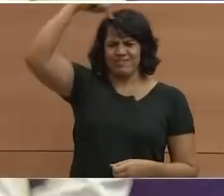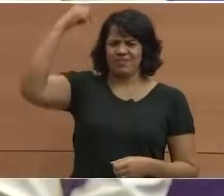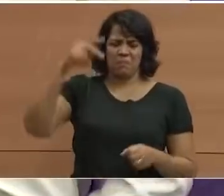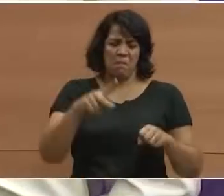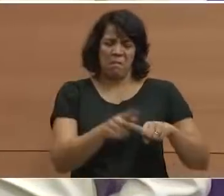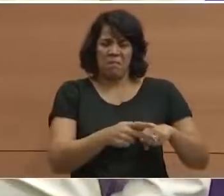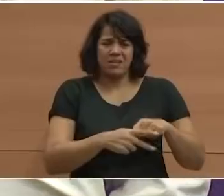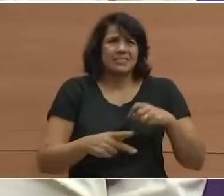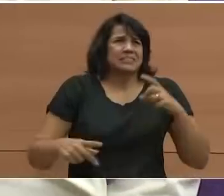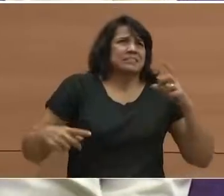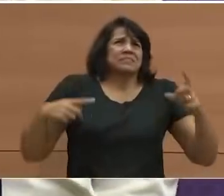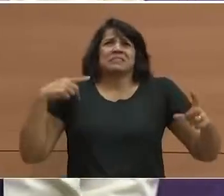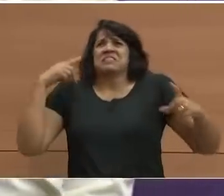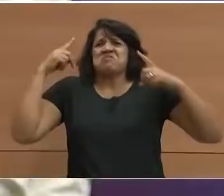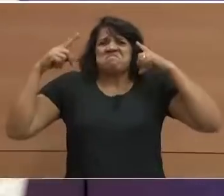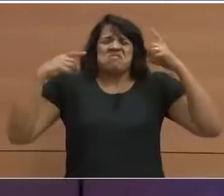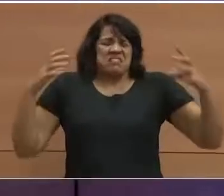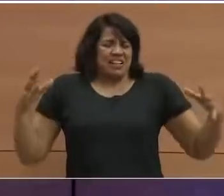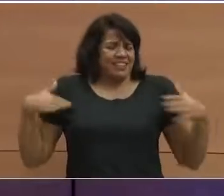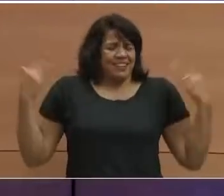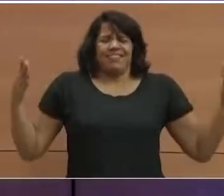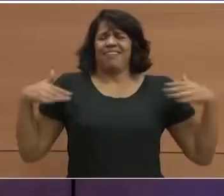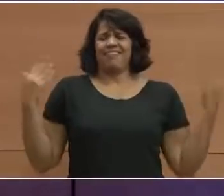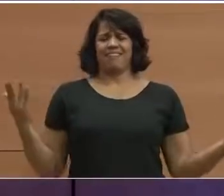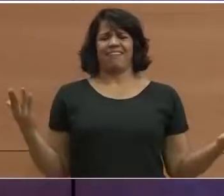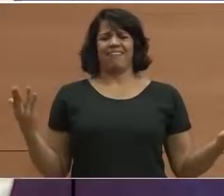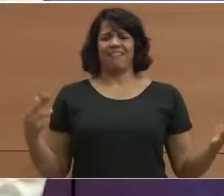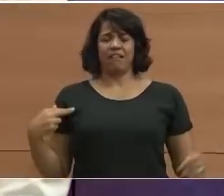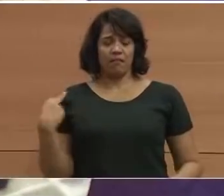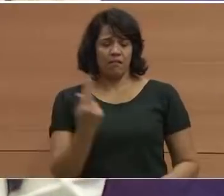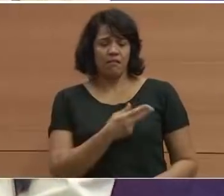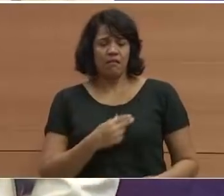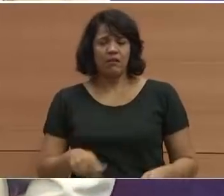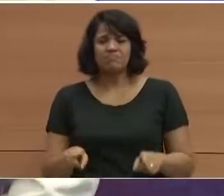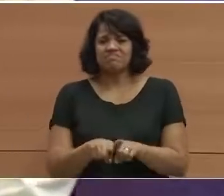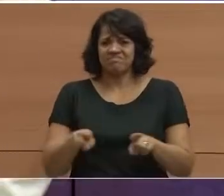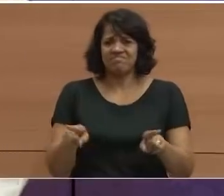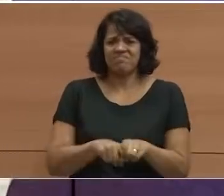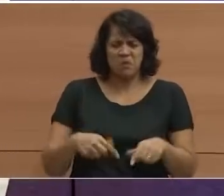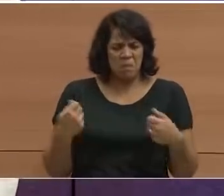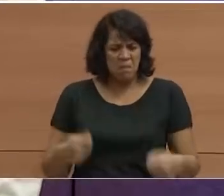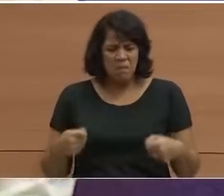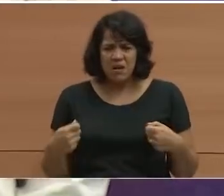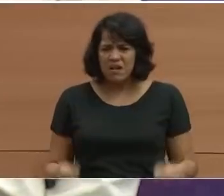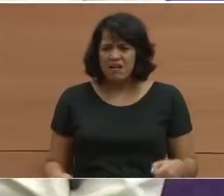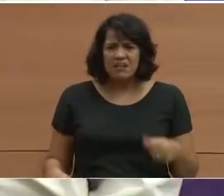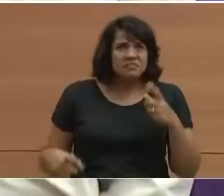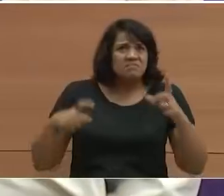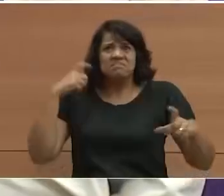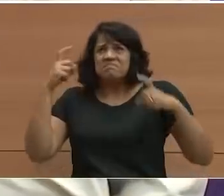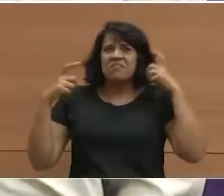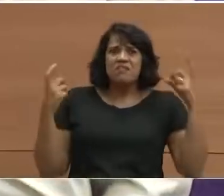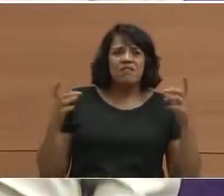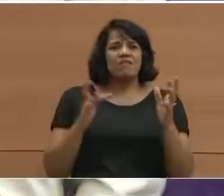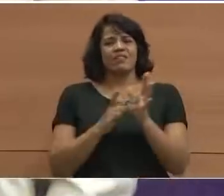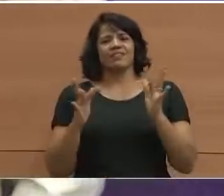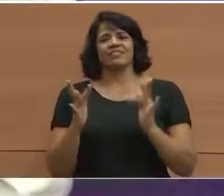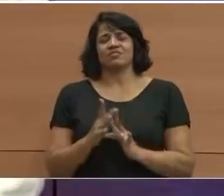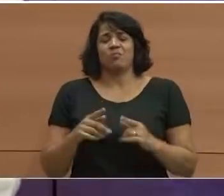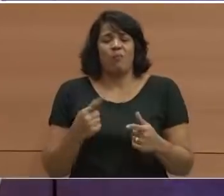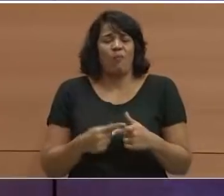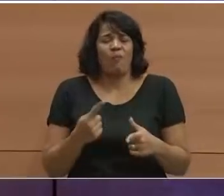louco. Irmão, nós precisamos ser loucos, porque toda a autoridade que foi dada ao Senhor Jesus foi nos